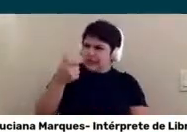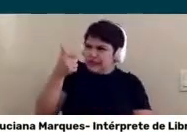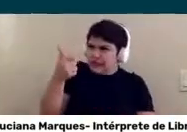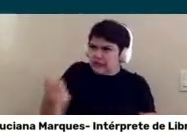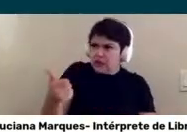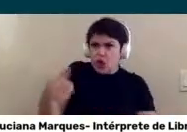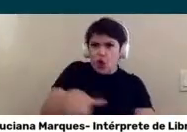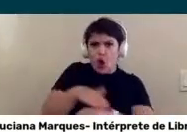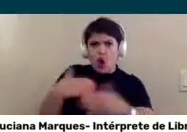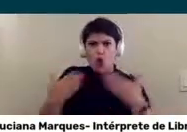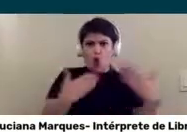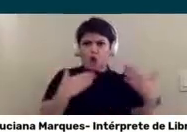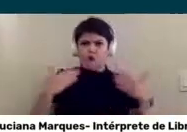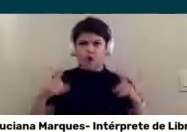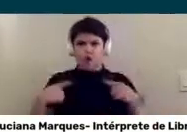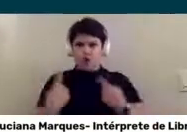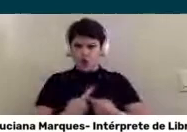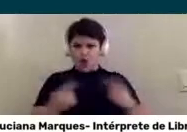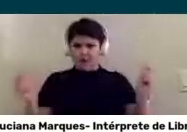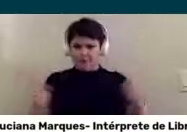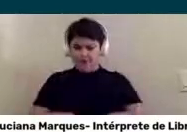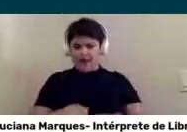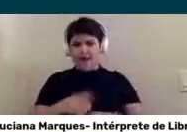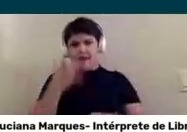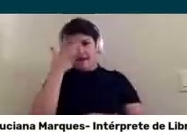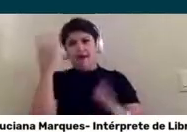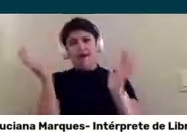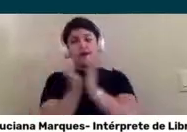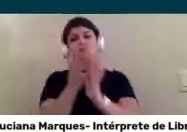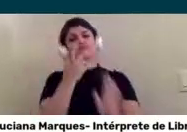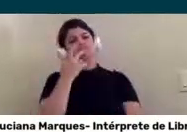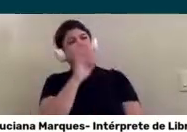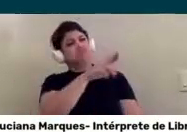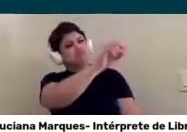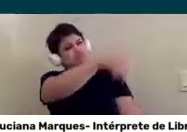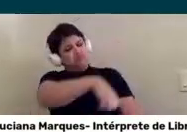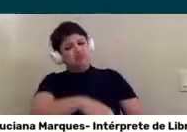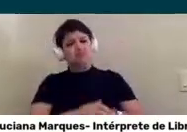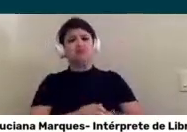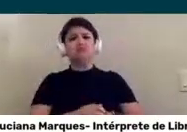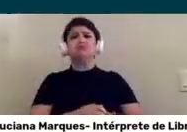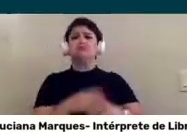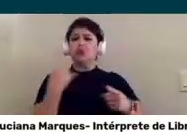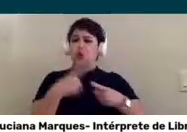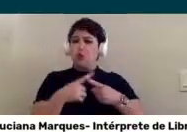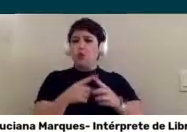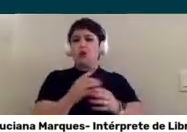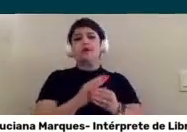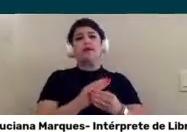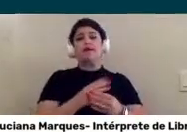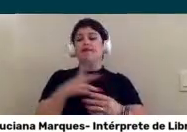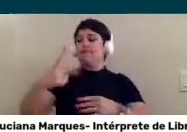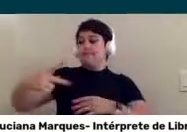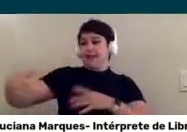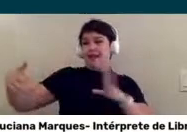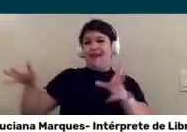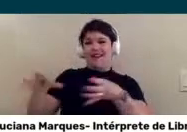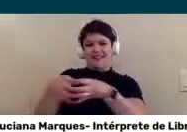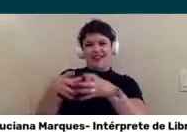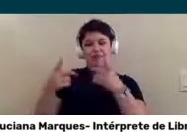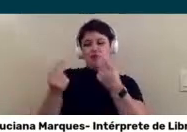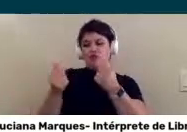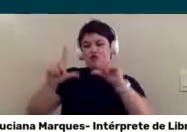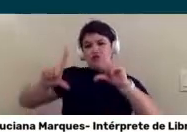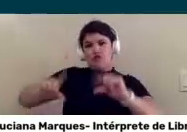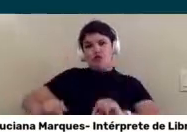gente? E as equipes têm trazido que sim, que assim, a infra delas tá com um custo menor,